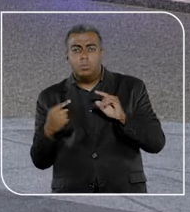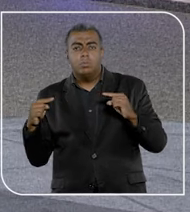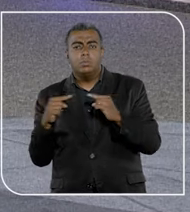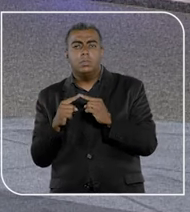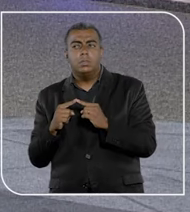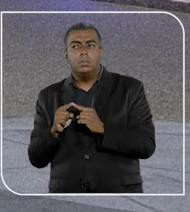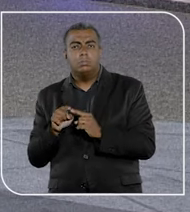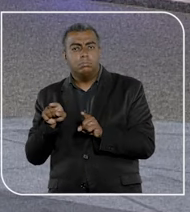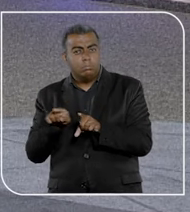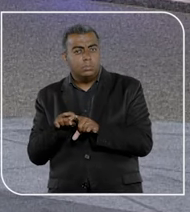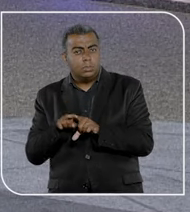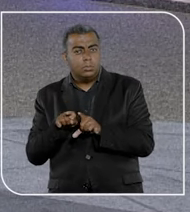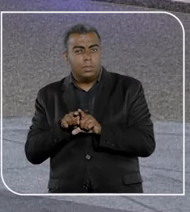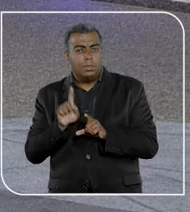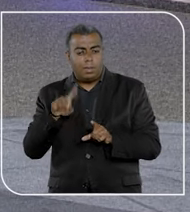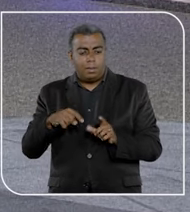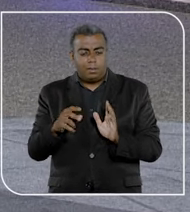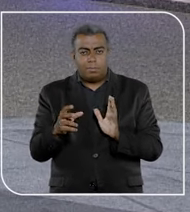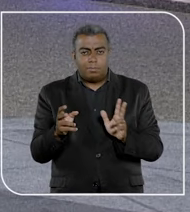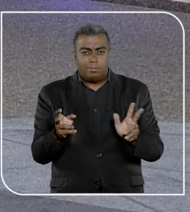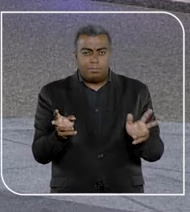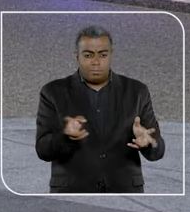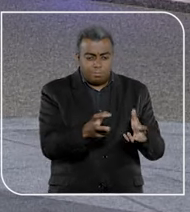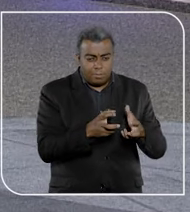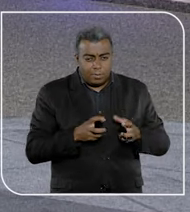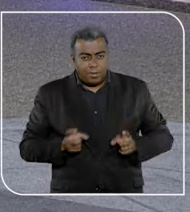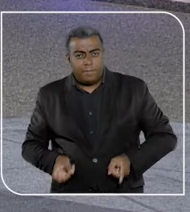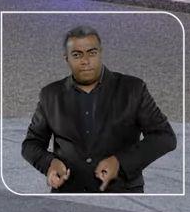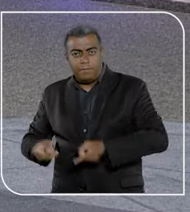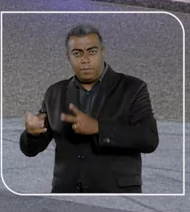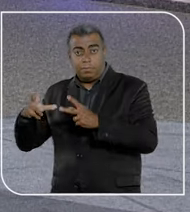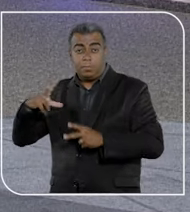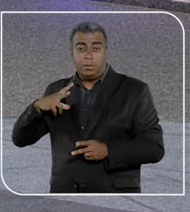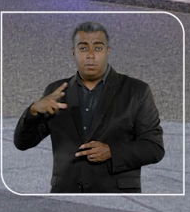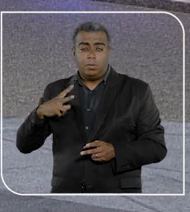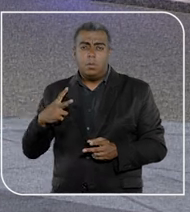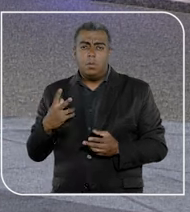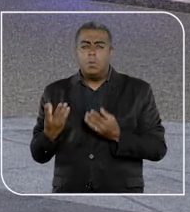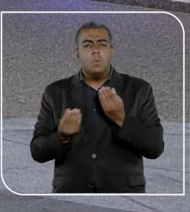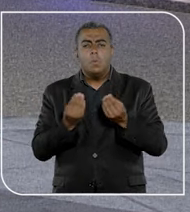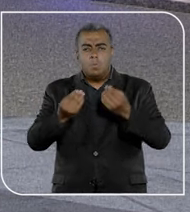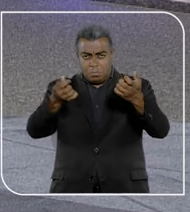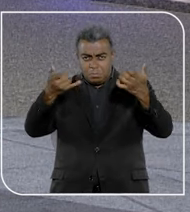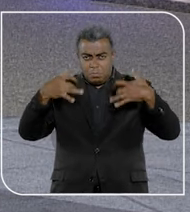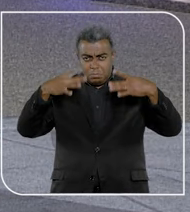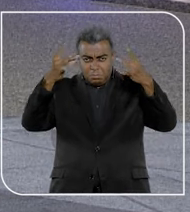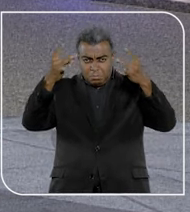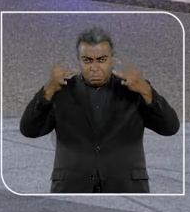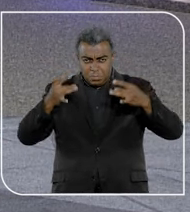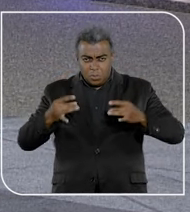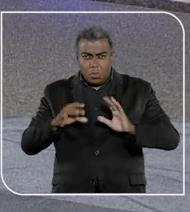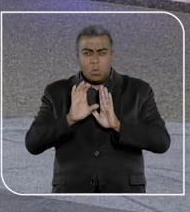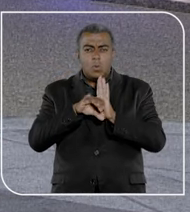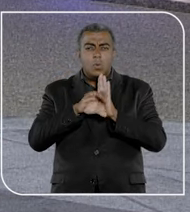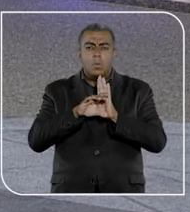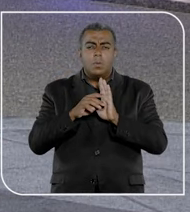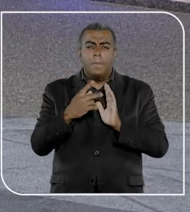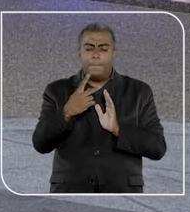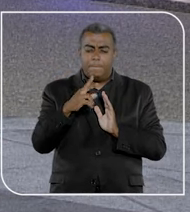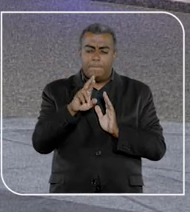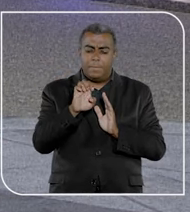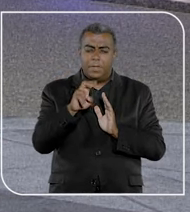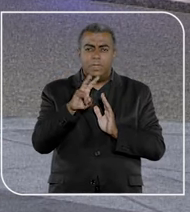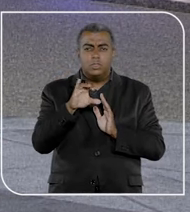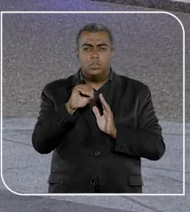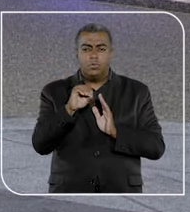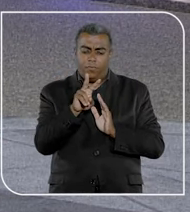do CPC, também se aplica nesse contexto de alienação de imóvel por iniciativa particular. Poderia detalhar o